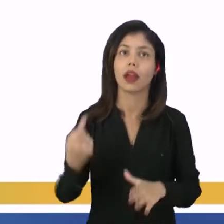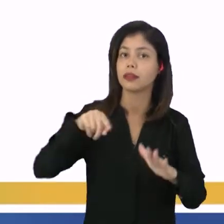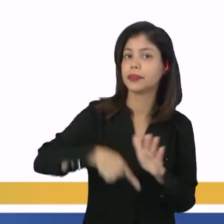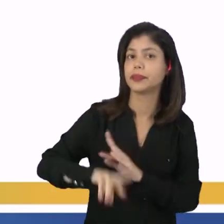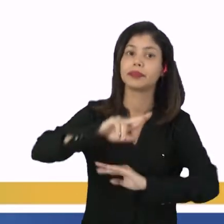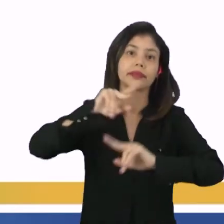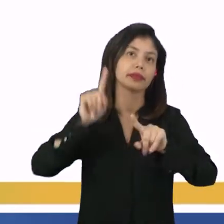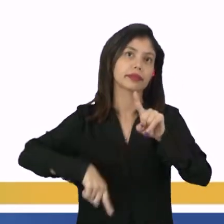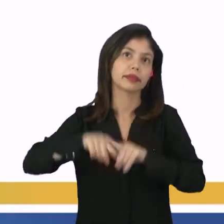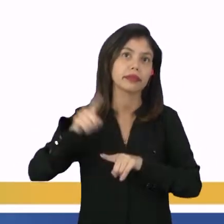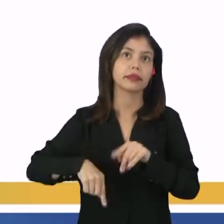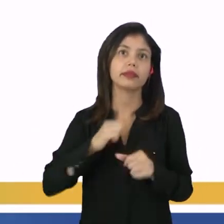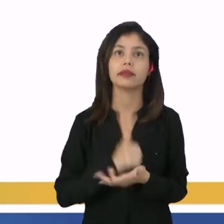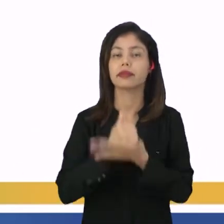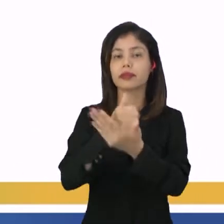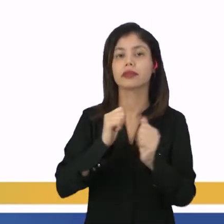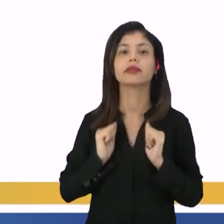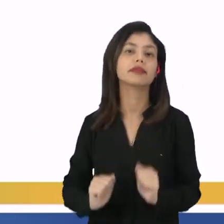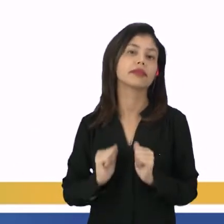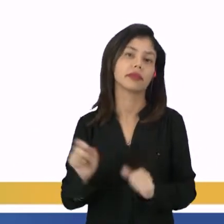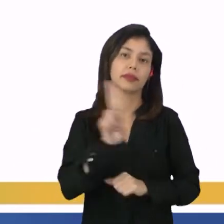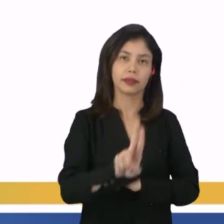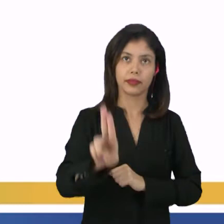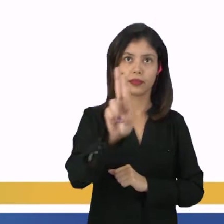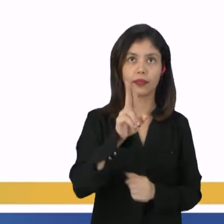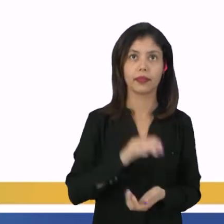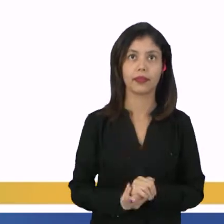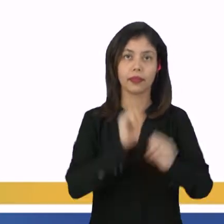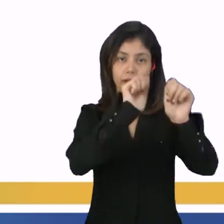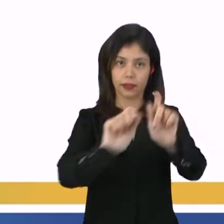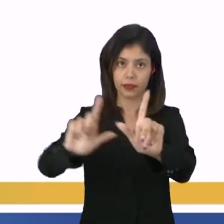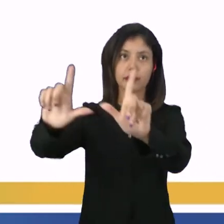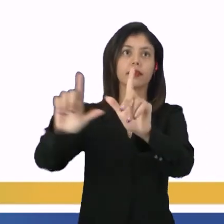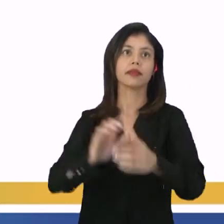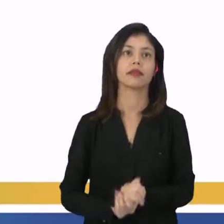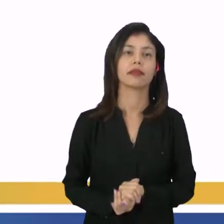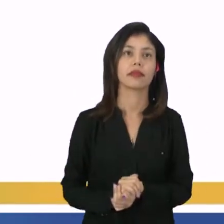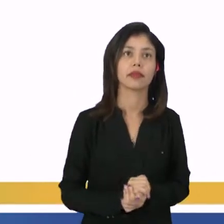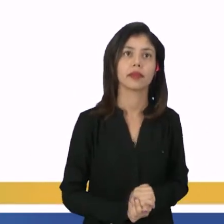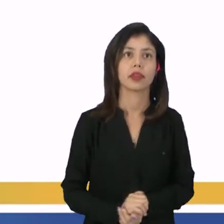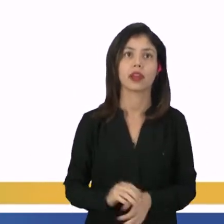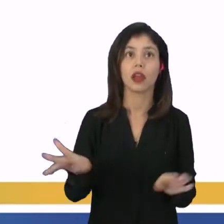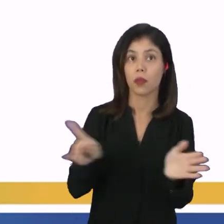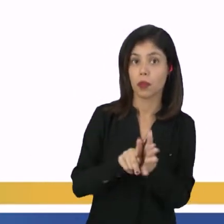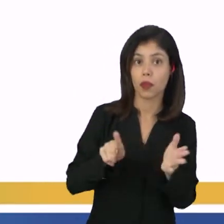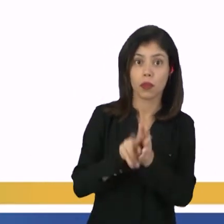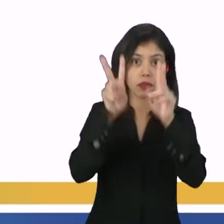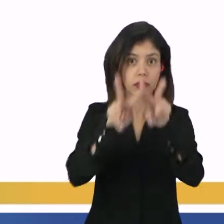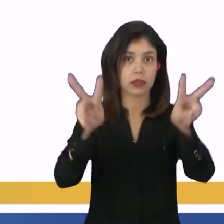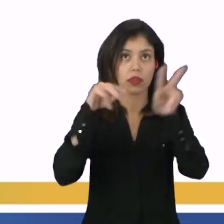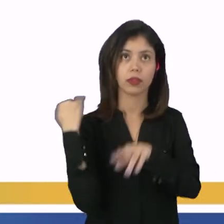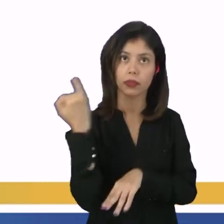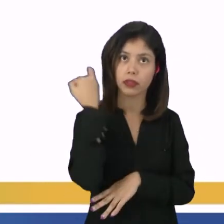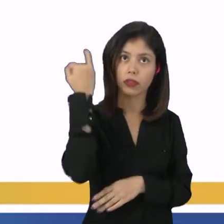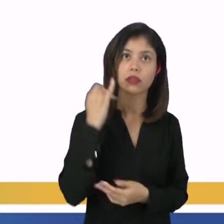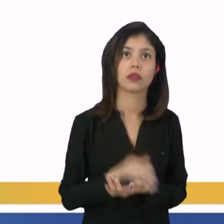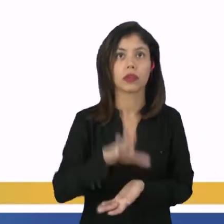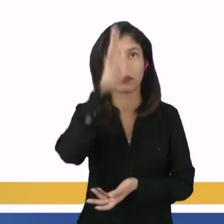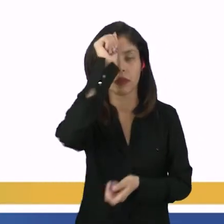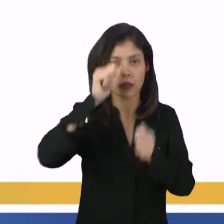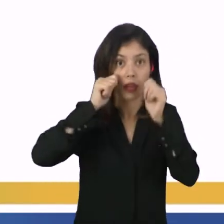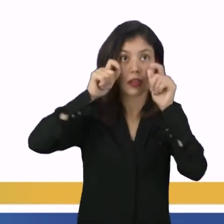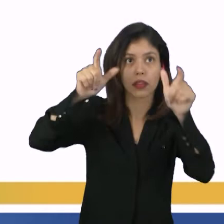Dentre os vários materiais de apoio que você pode utilizar está o slide. Este é um suporte visual importante para prender